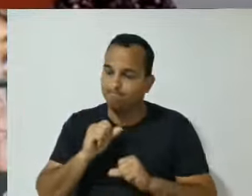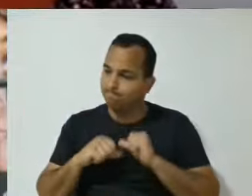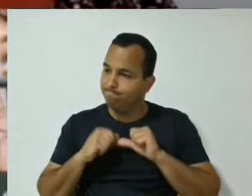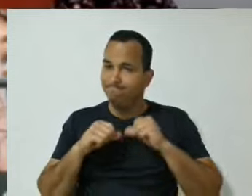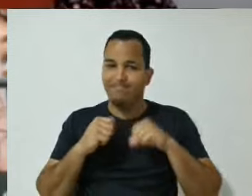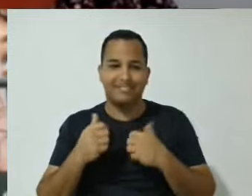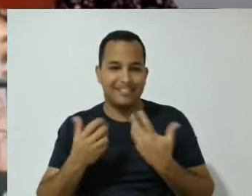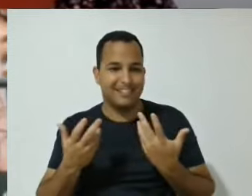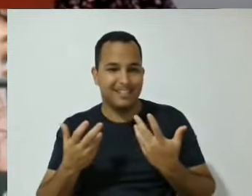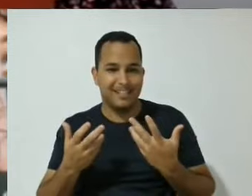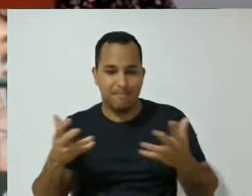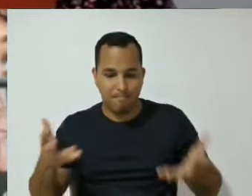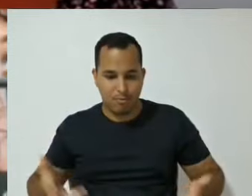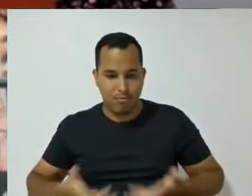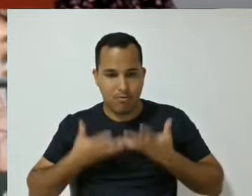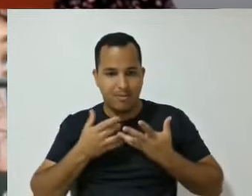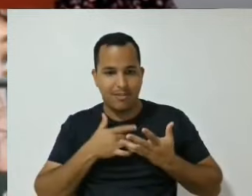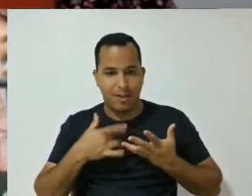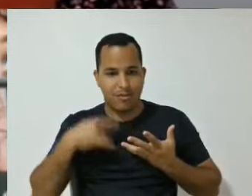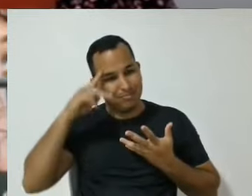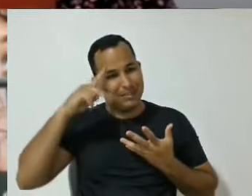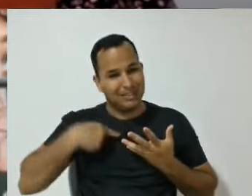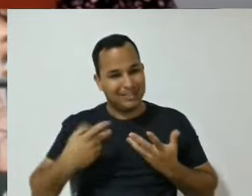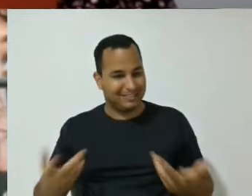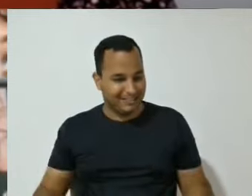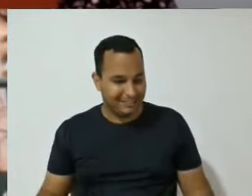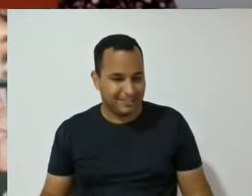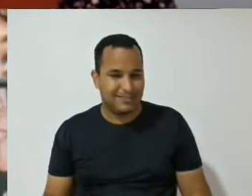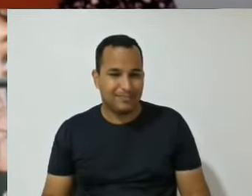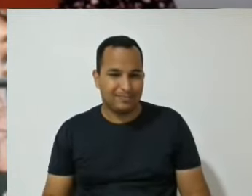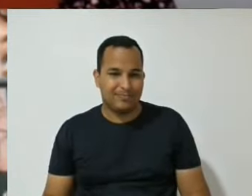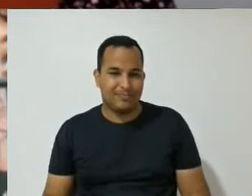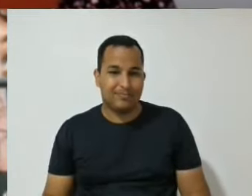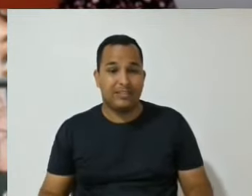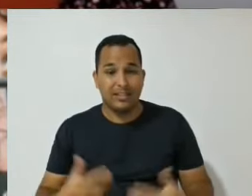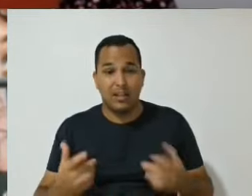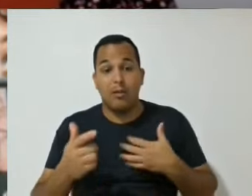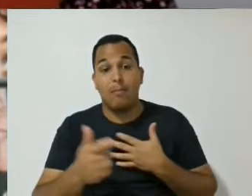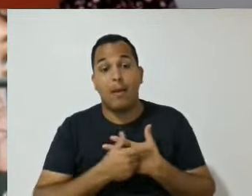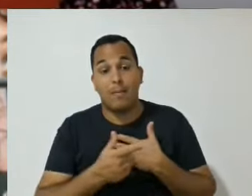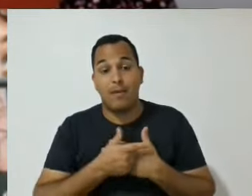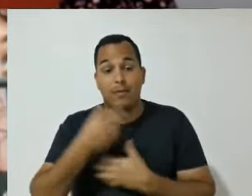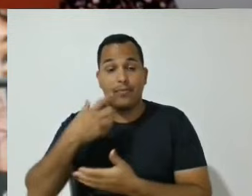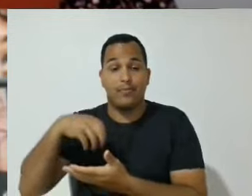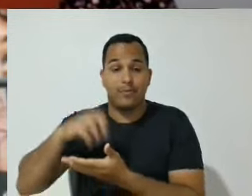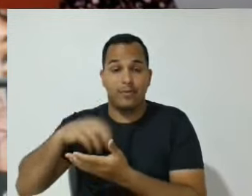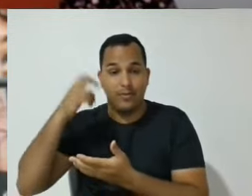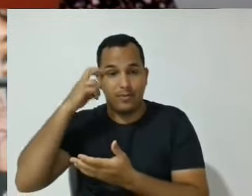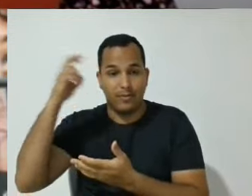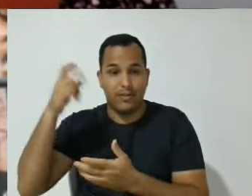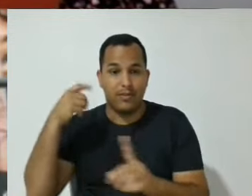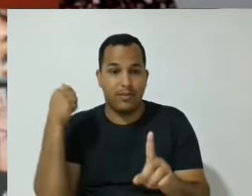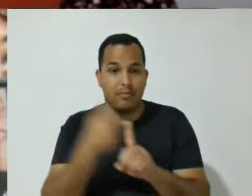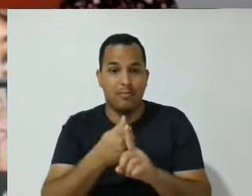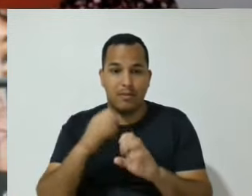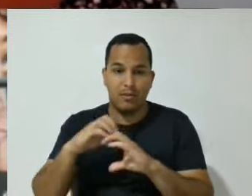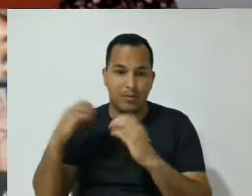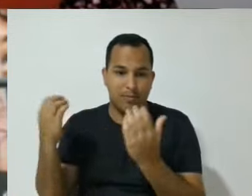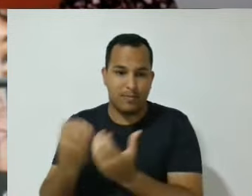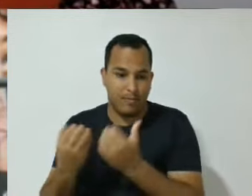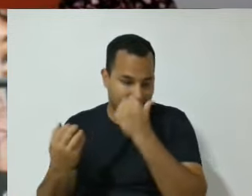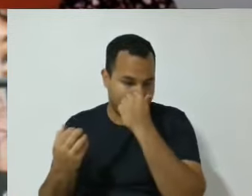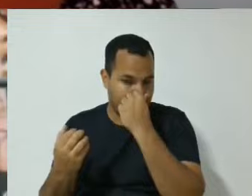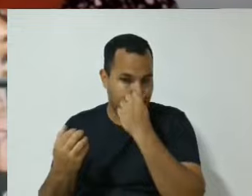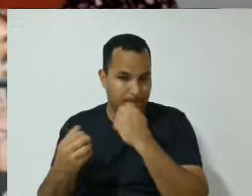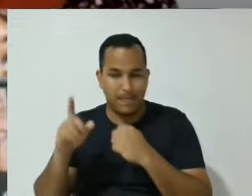promovem saúde para elas próprias, sabe? Então, acho que o papel do centro cultural, até de impacto nessa comunidade, vai muito